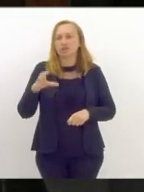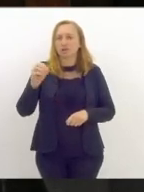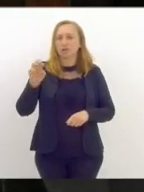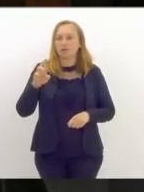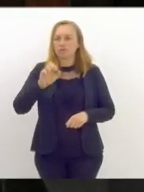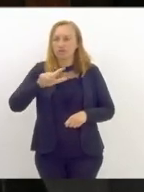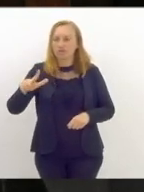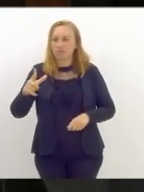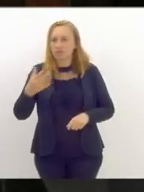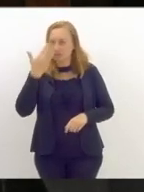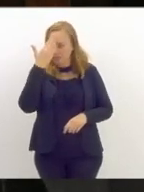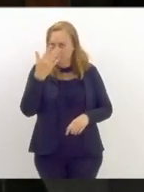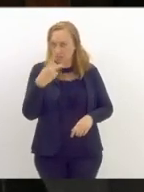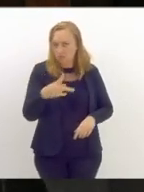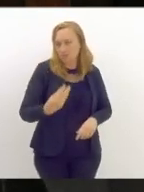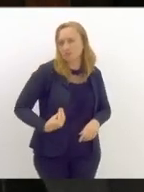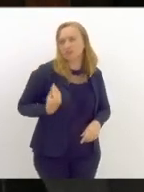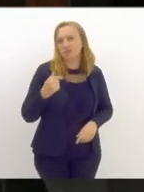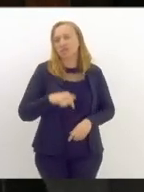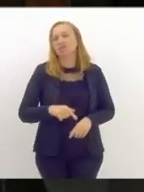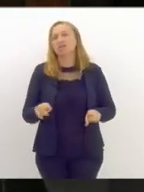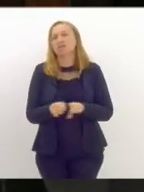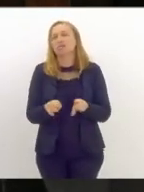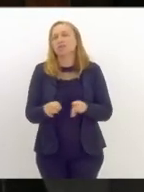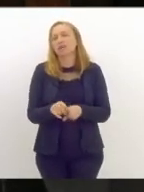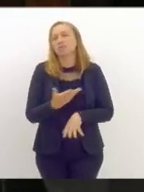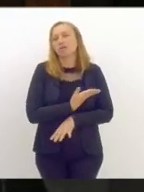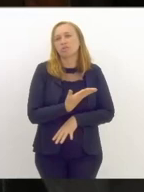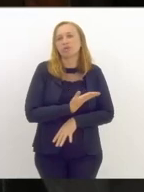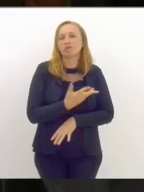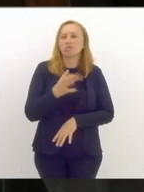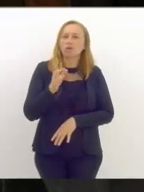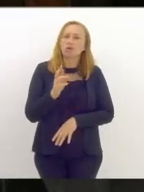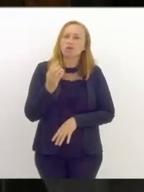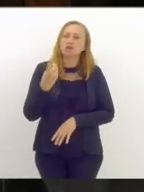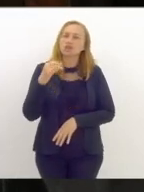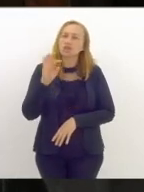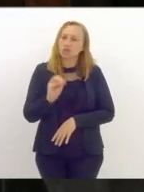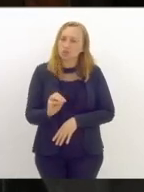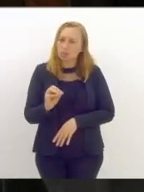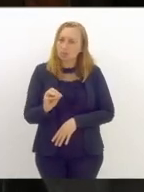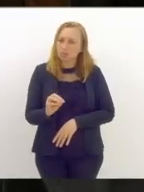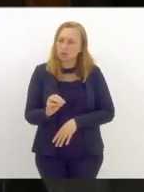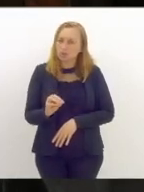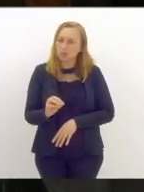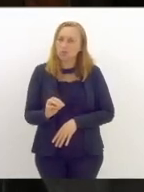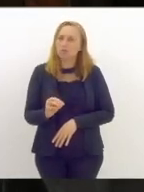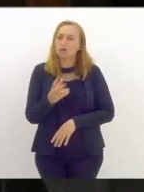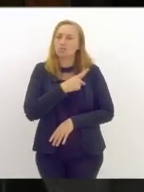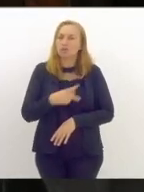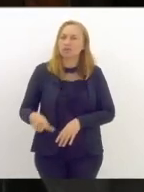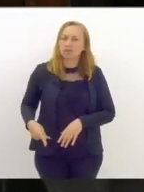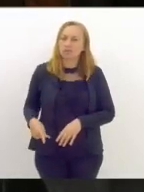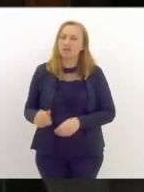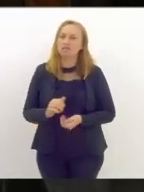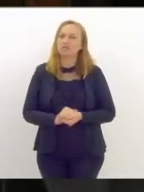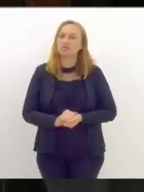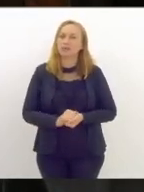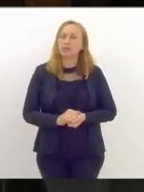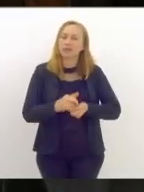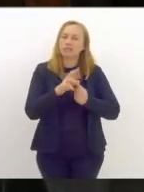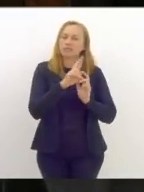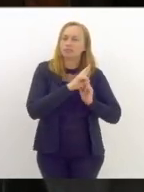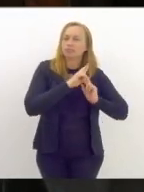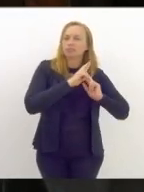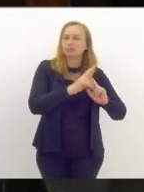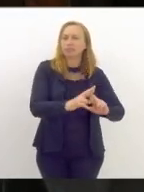muito a sua presença aqui, André. E cumprimentar o meu amigo Rodrigo Oliveira. Rodrigo, como presidente do COSEMES, foi